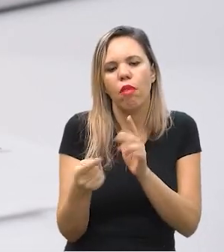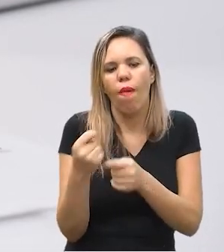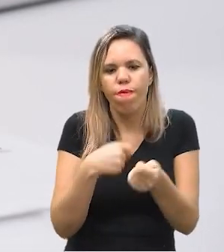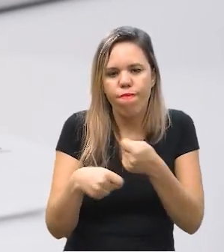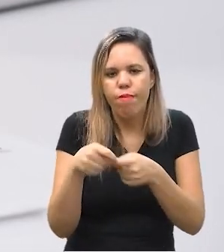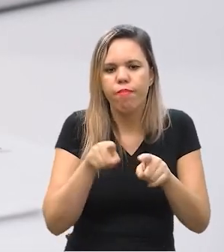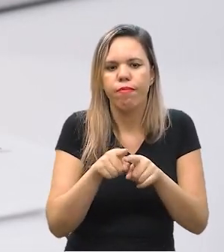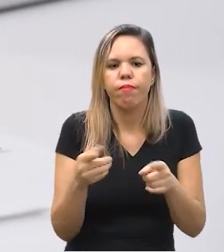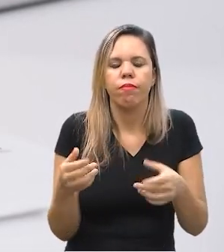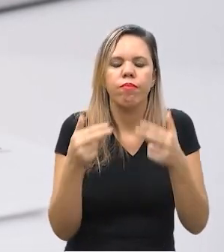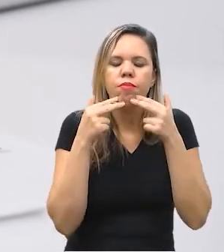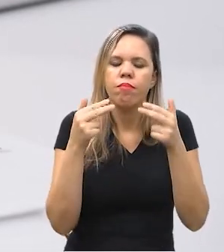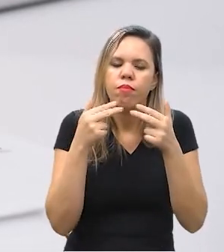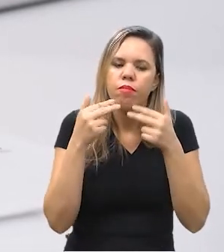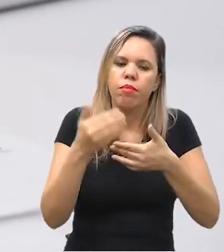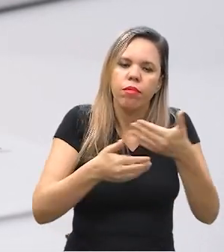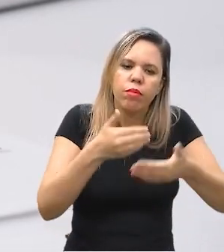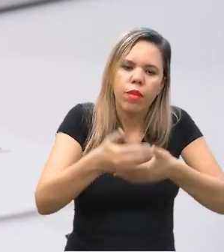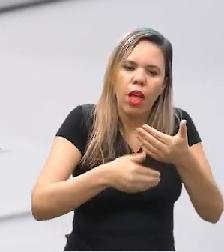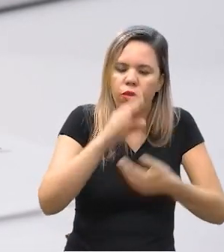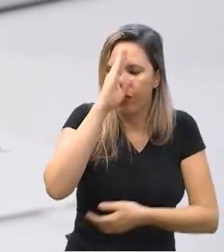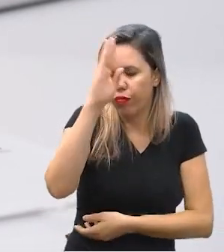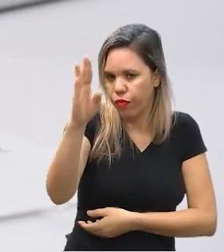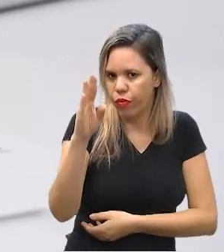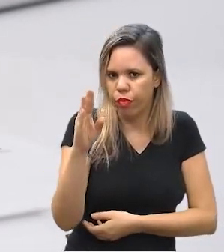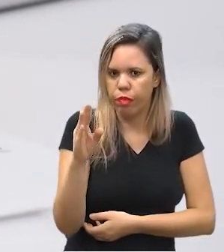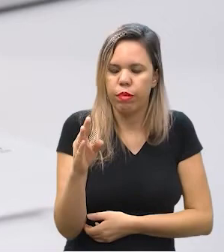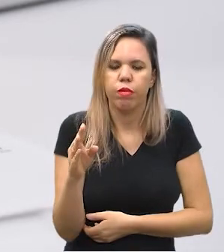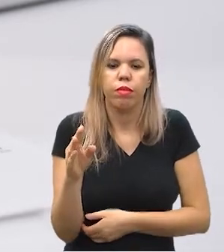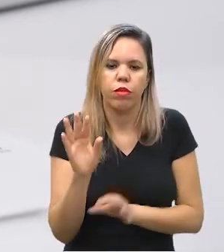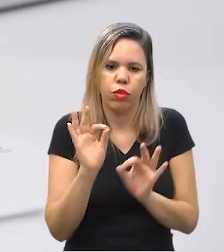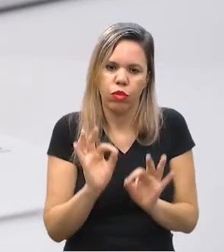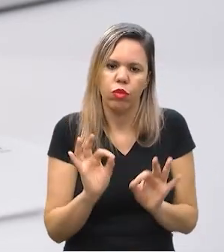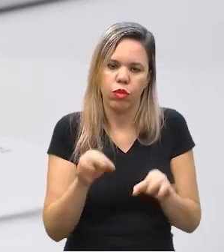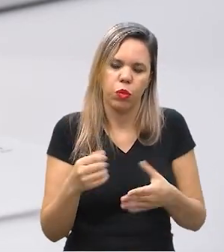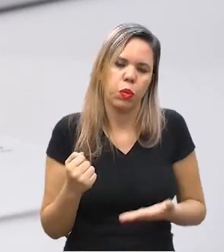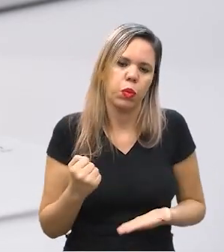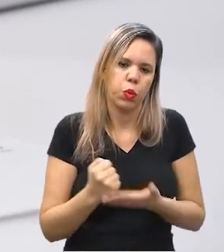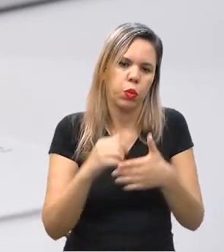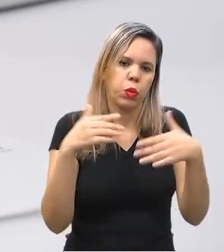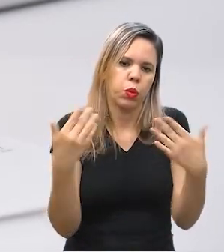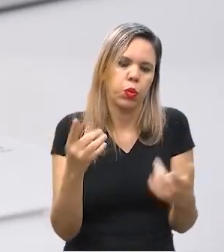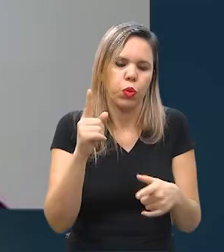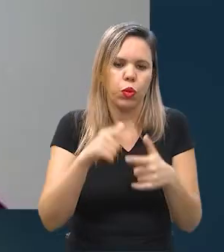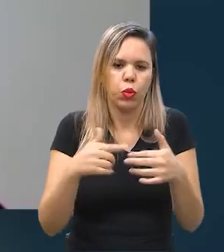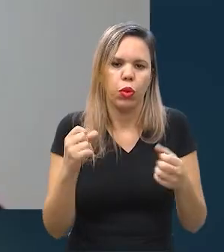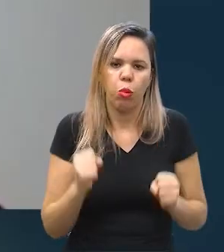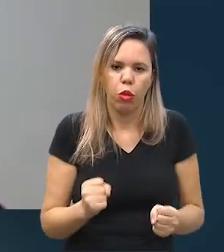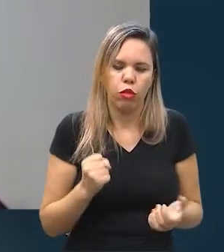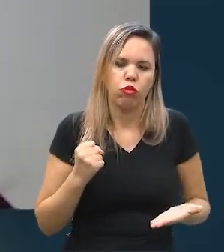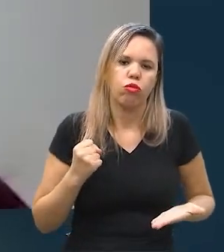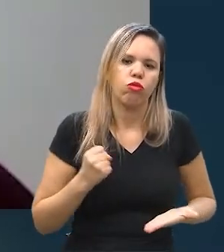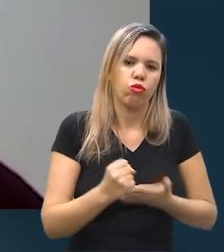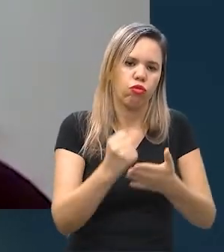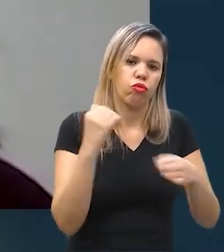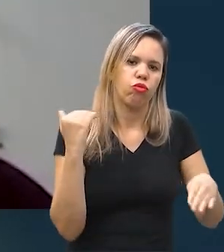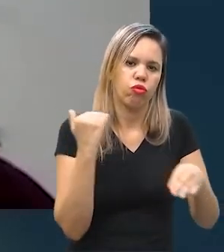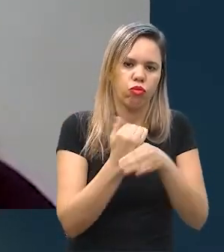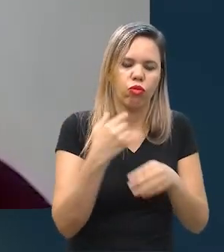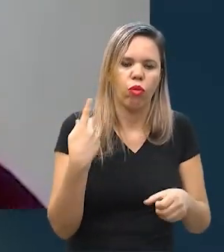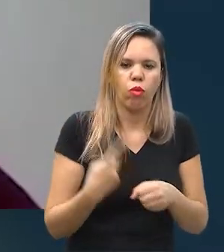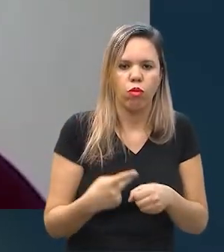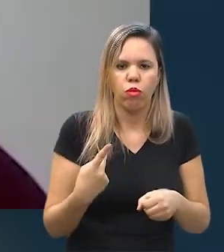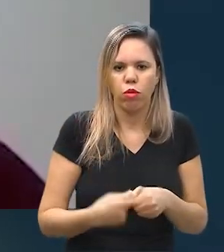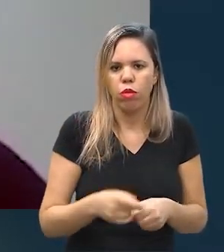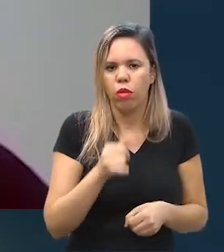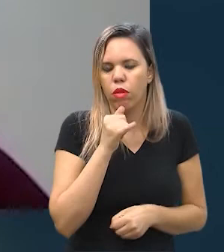e essa parte de inovação em processos é fundamental, justamente para auxiliar. Quais são as ferramentas que eu posso utilizar para padronizar um produto?